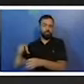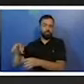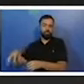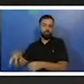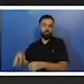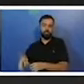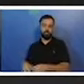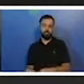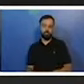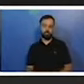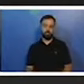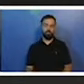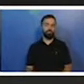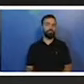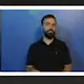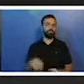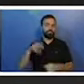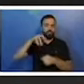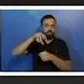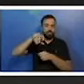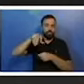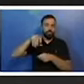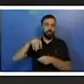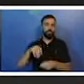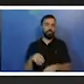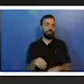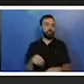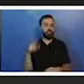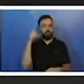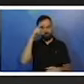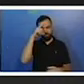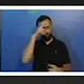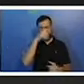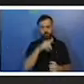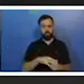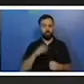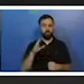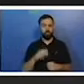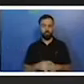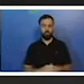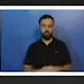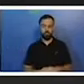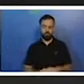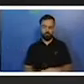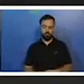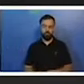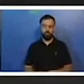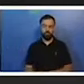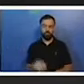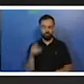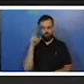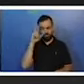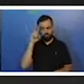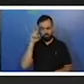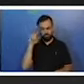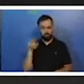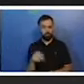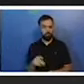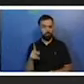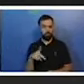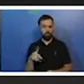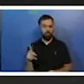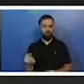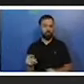para você e as tampinhas Como eu disse também mais difícil de manipular elas com as mãos né Lembrando que o professor falou um negócio muito importante